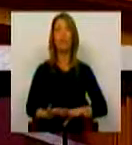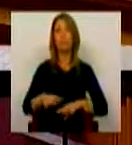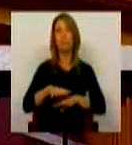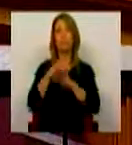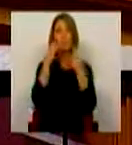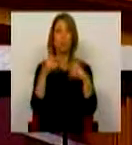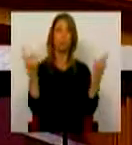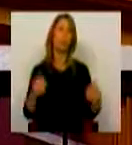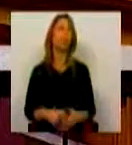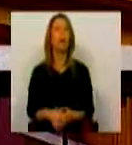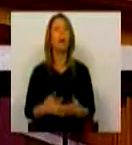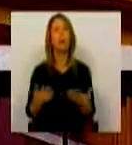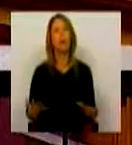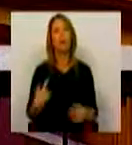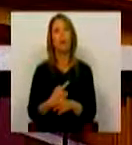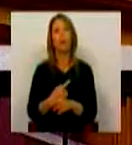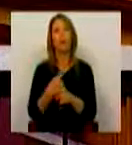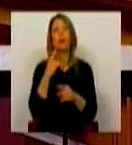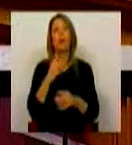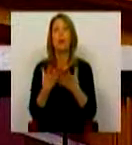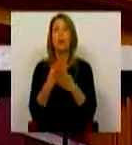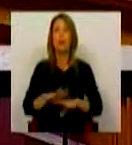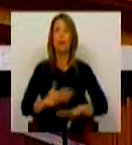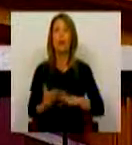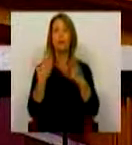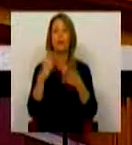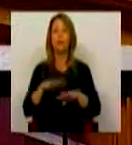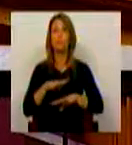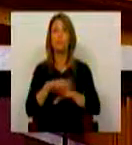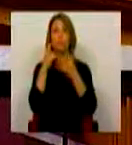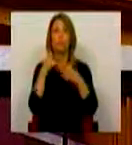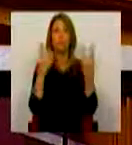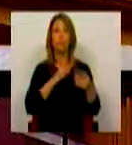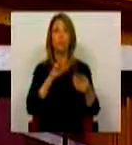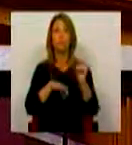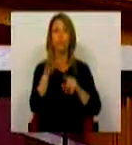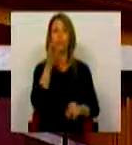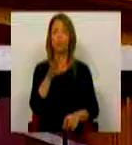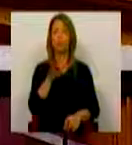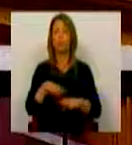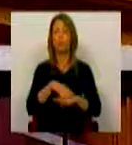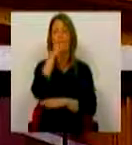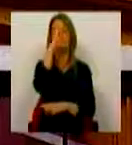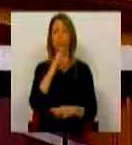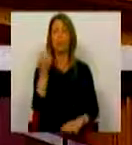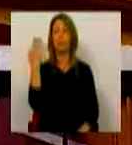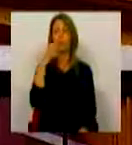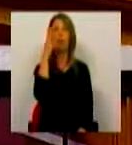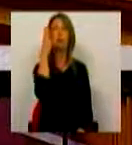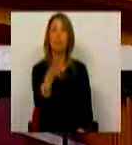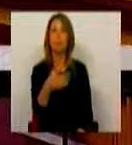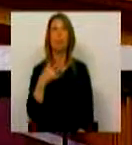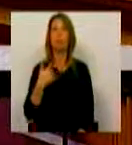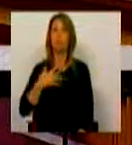pública. Em matéria de reforço da administração pública, senhoras e senhores deputados, membros do Governo, dissemos recentemente que queremos fazer